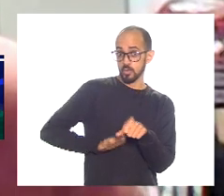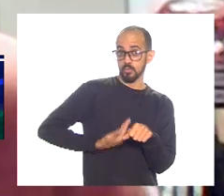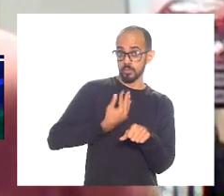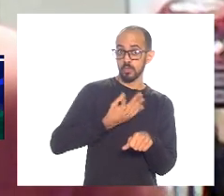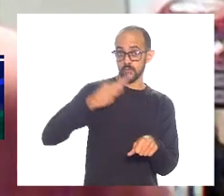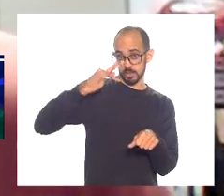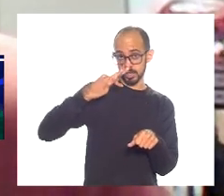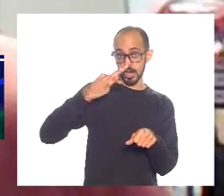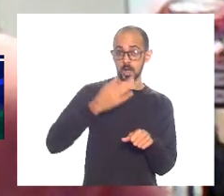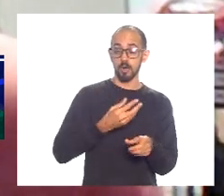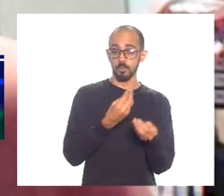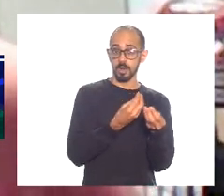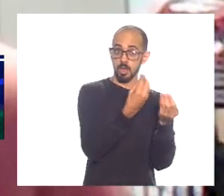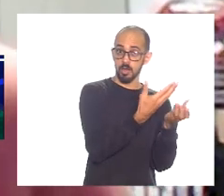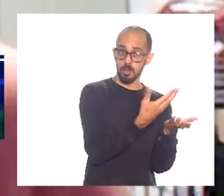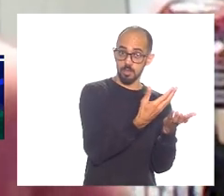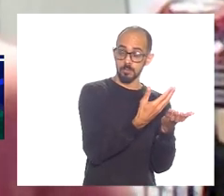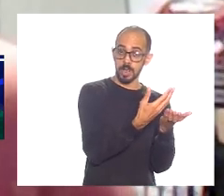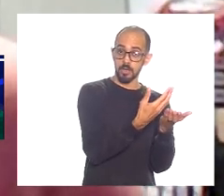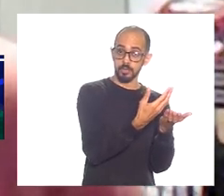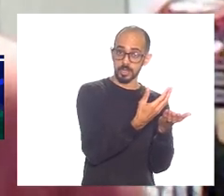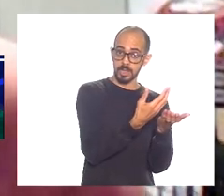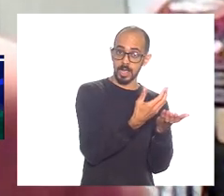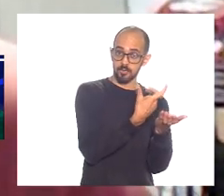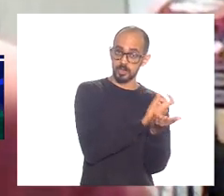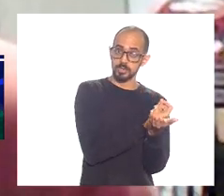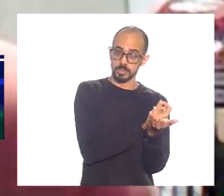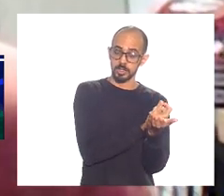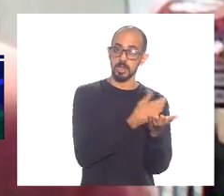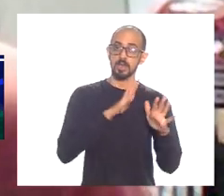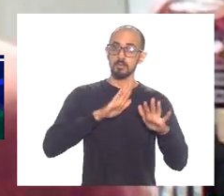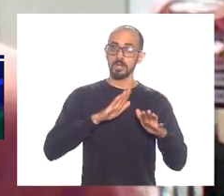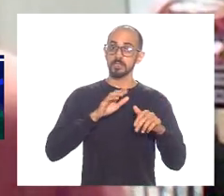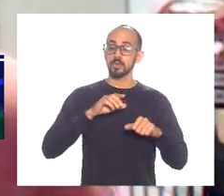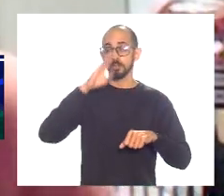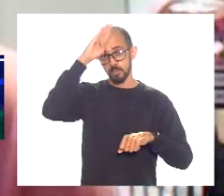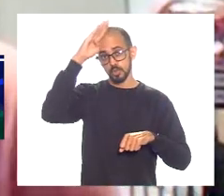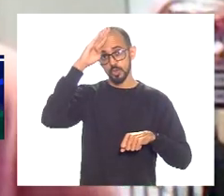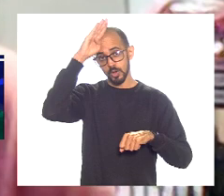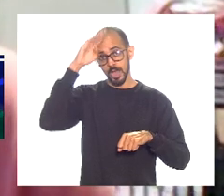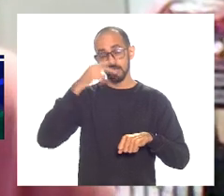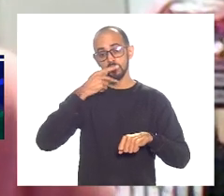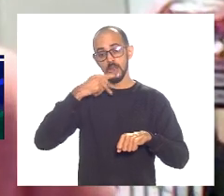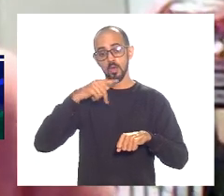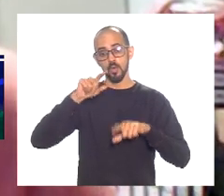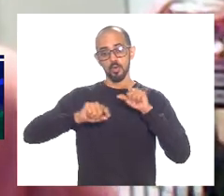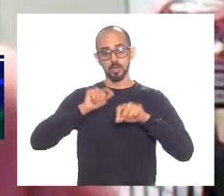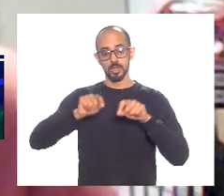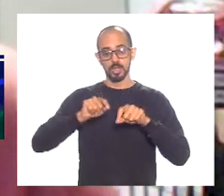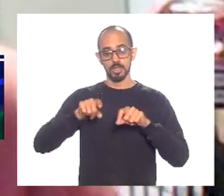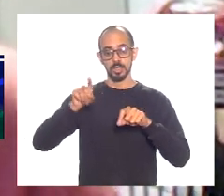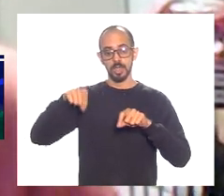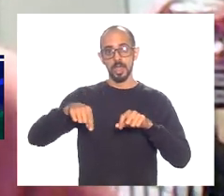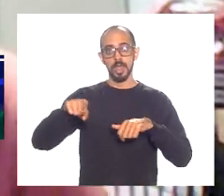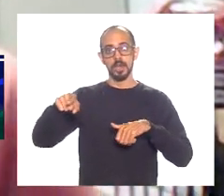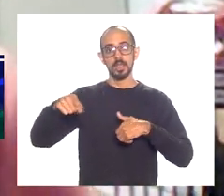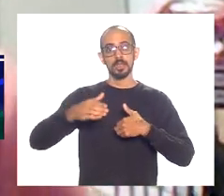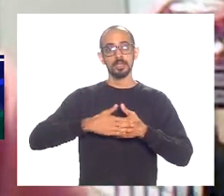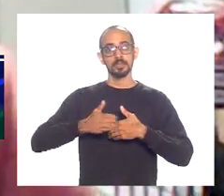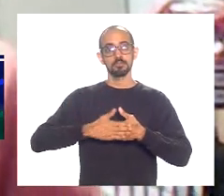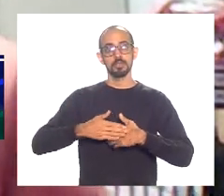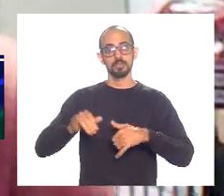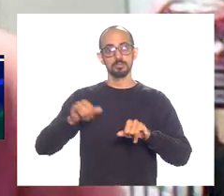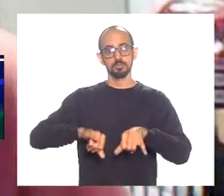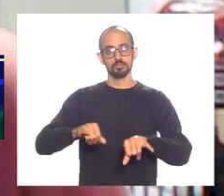ofertar vacinas. Não custa lembrar que o Bolsonaro chegou a dizer que cabia, sim, a esses laboratórios buscarem o Brasil se eles